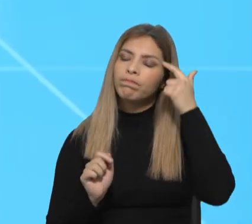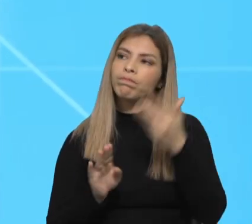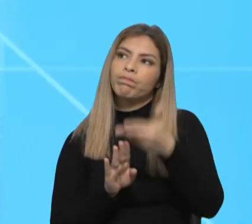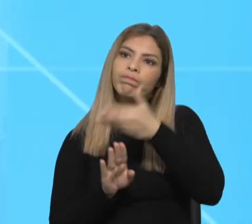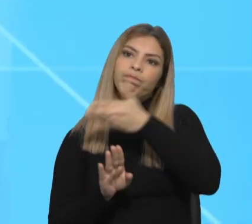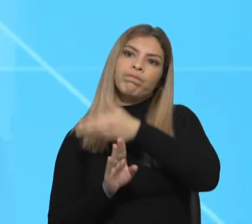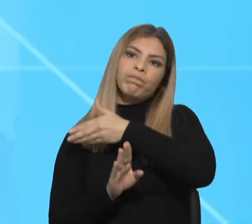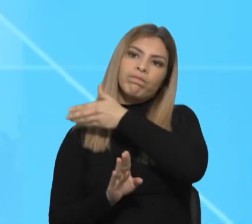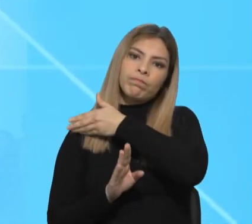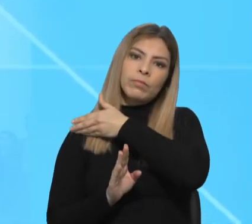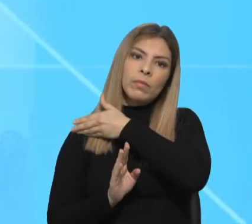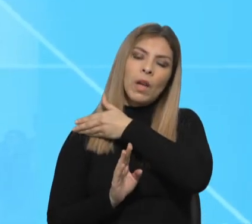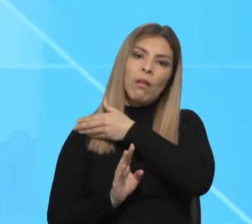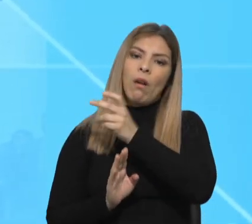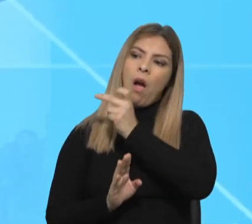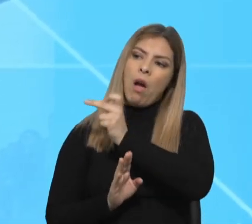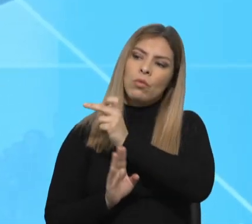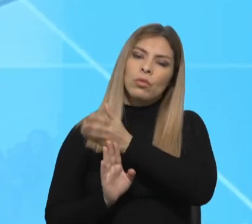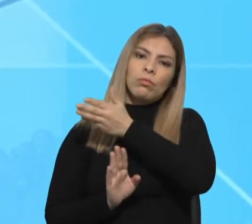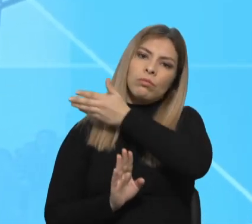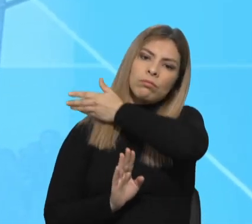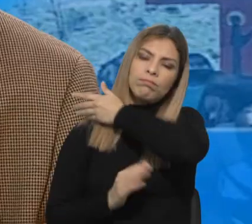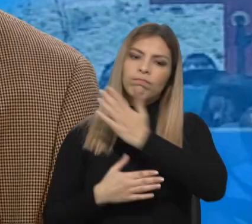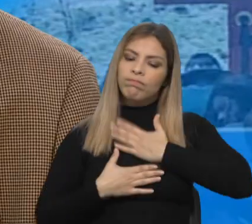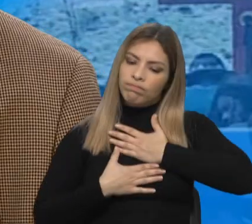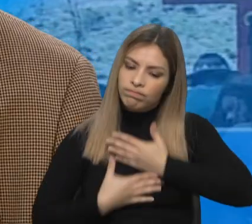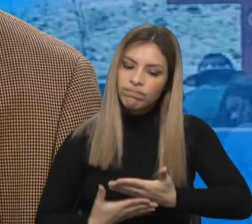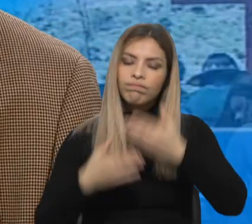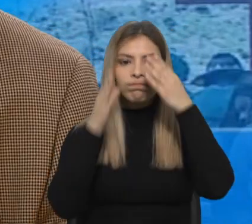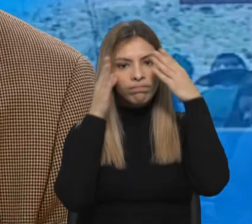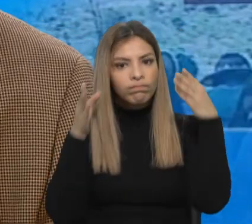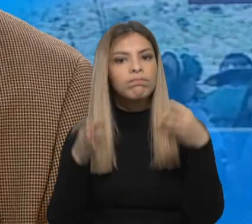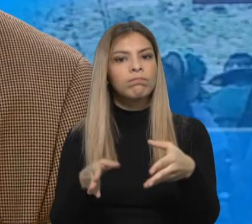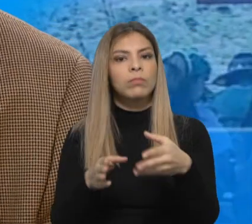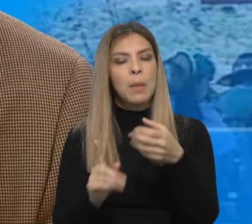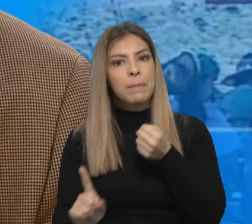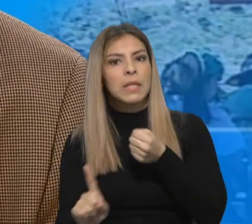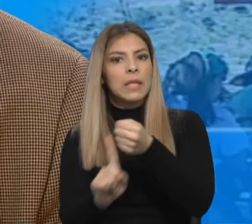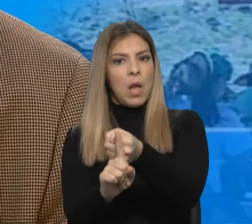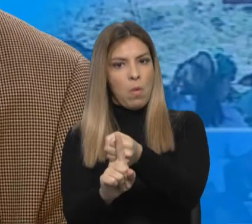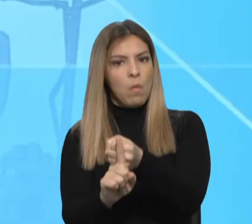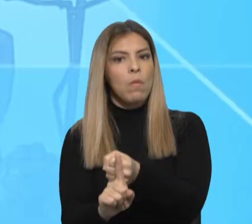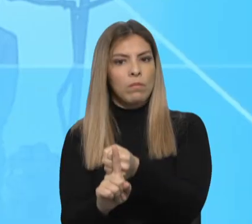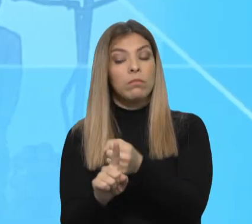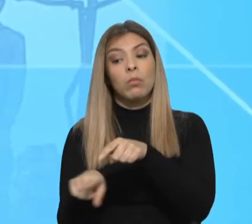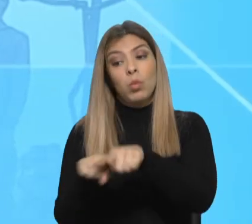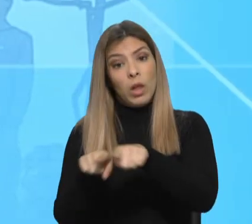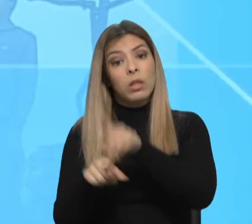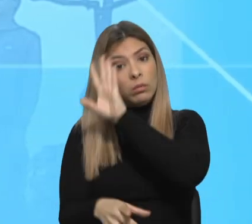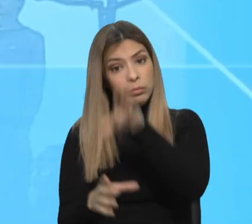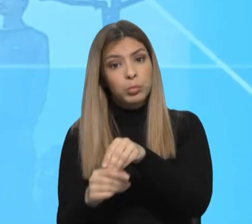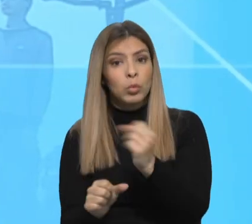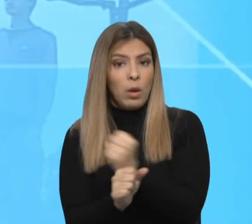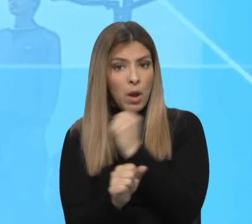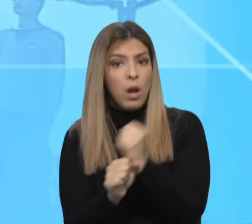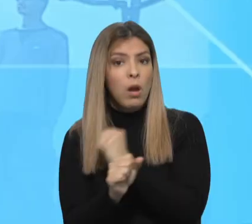das décadas se foram também entregando a esta missão do exercício da política. Penso que